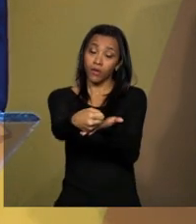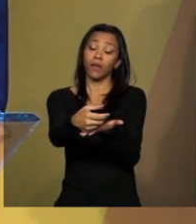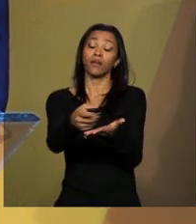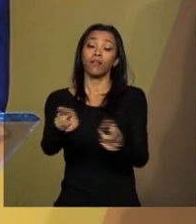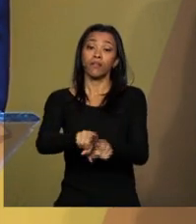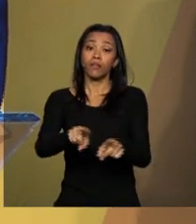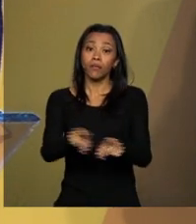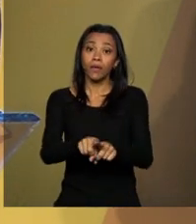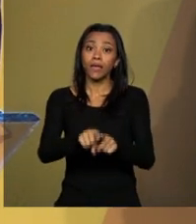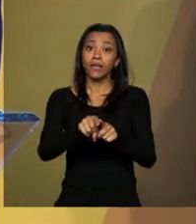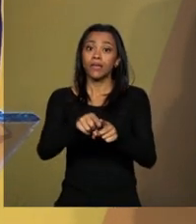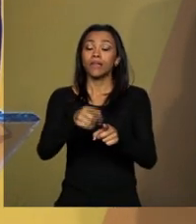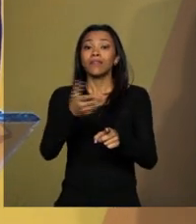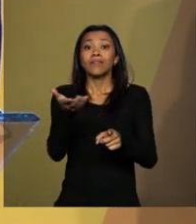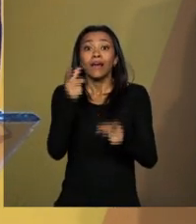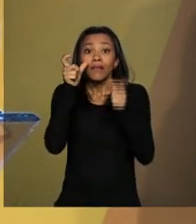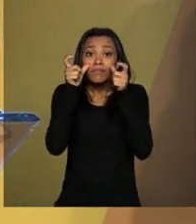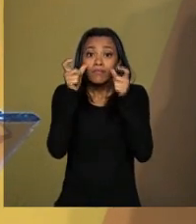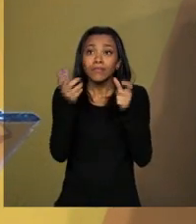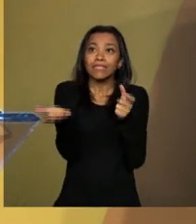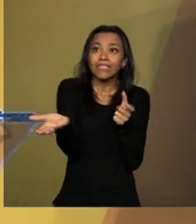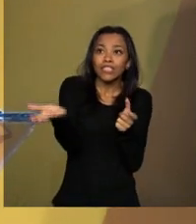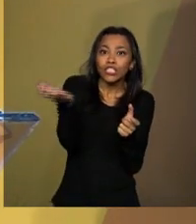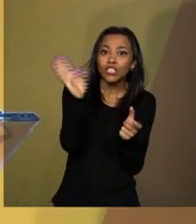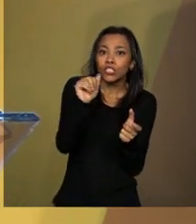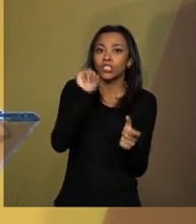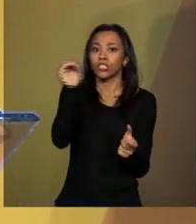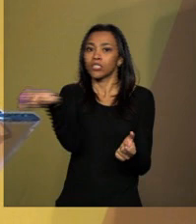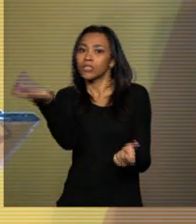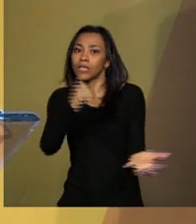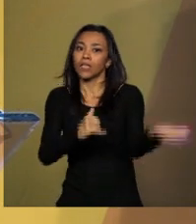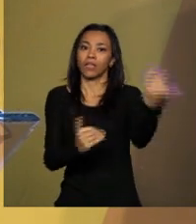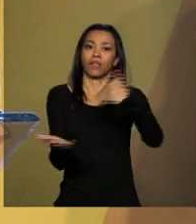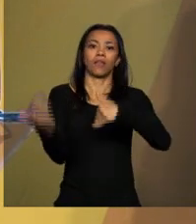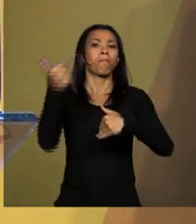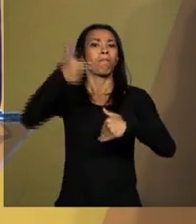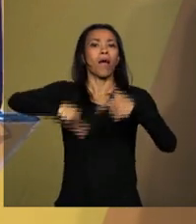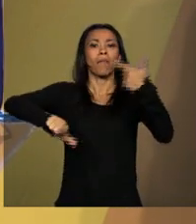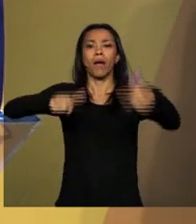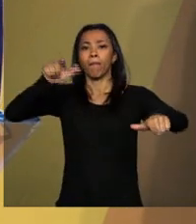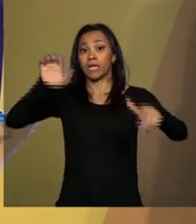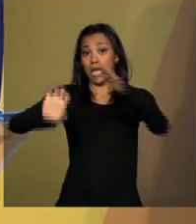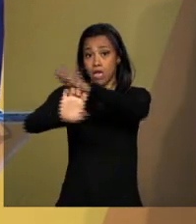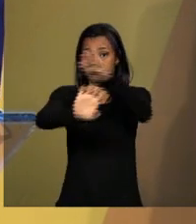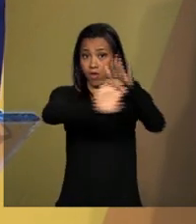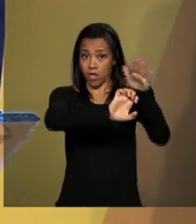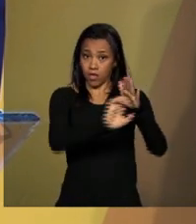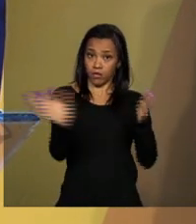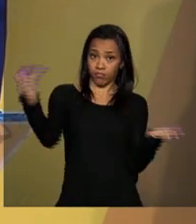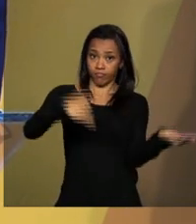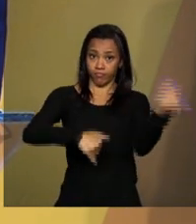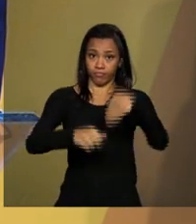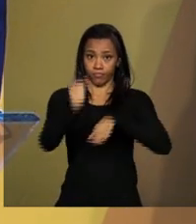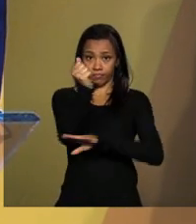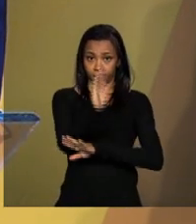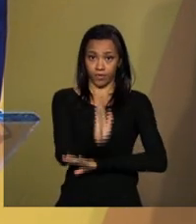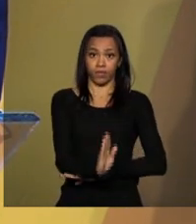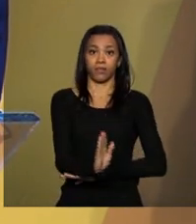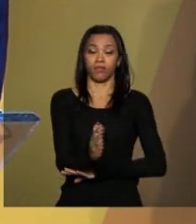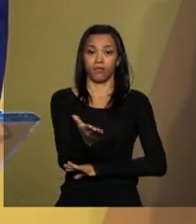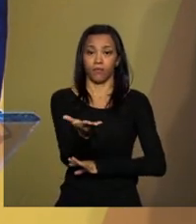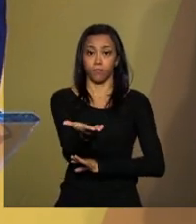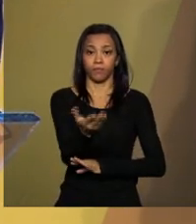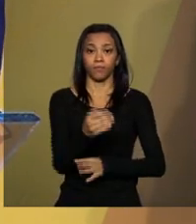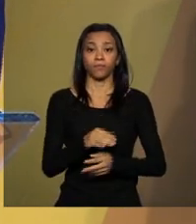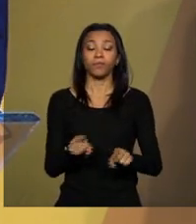atrair investidores e eu mostrarei mais tarde que quando há uma emissão de